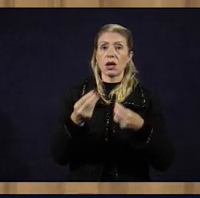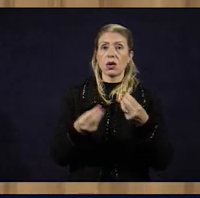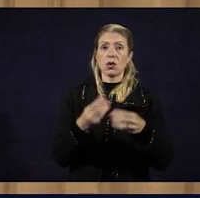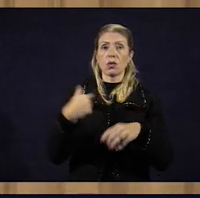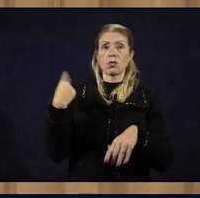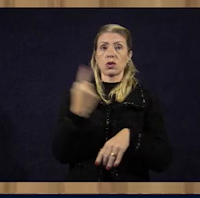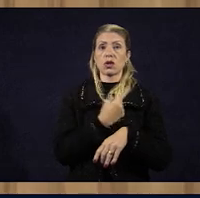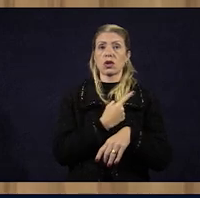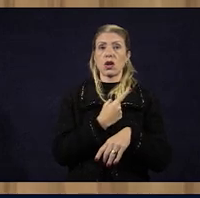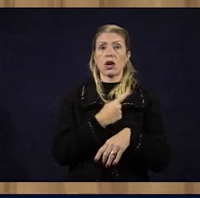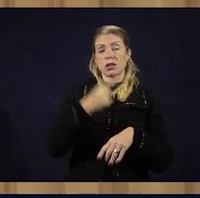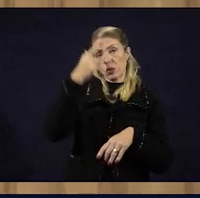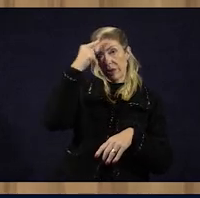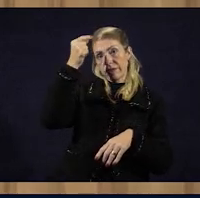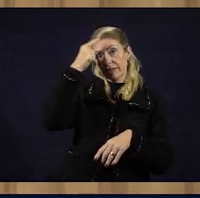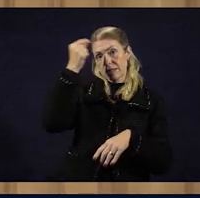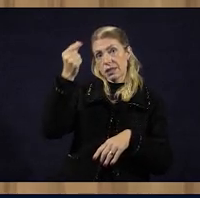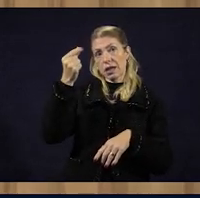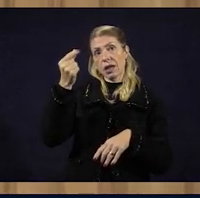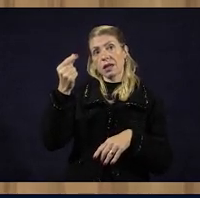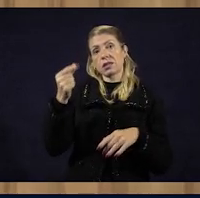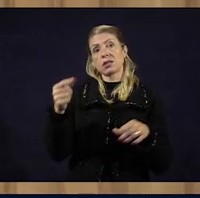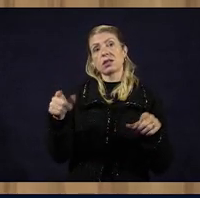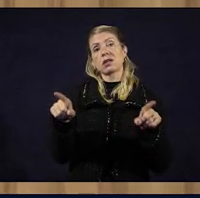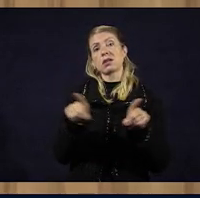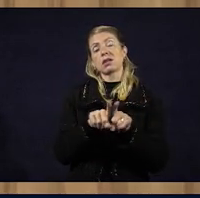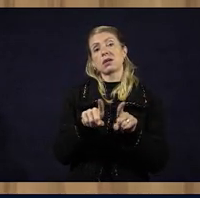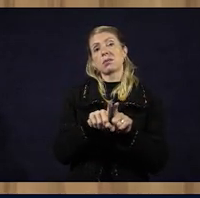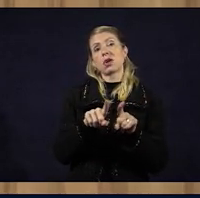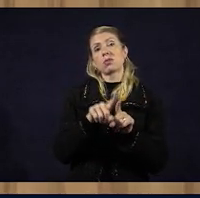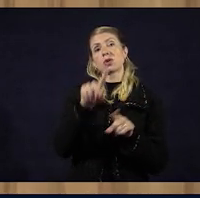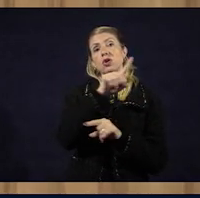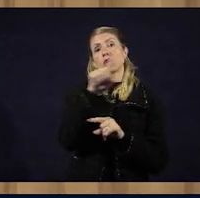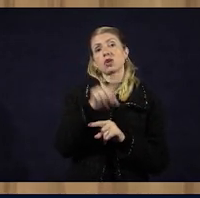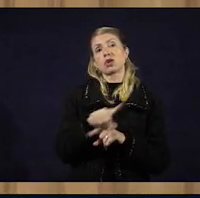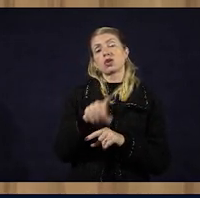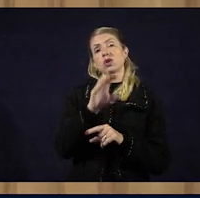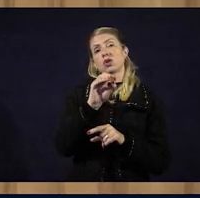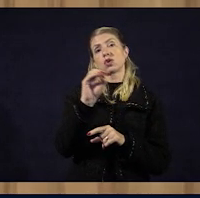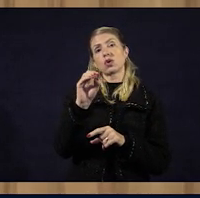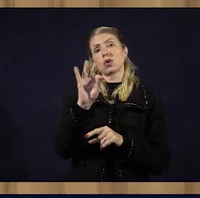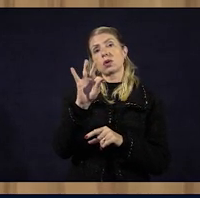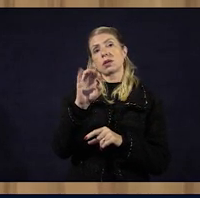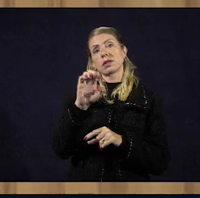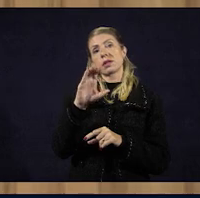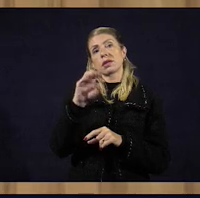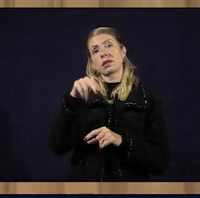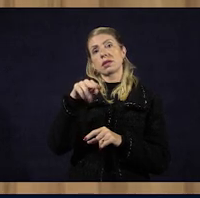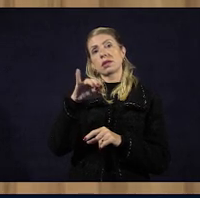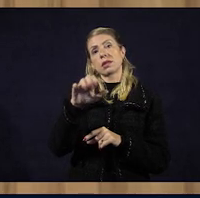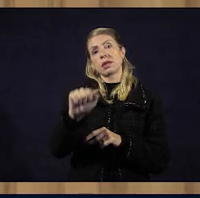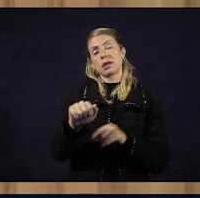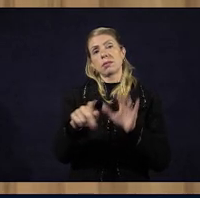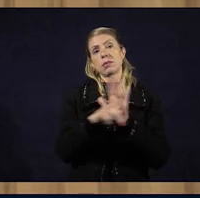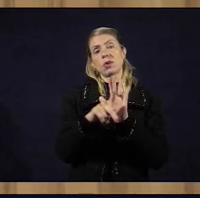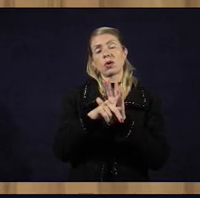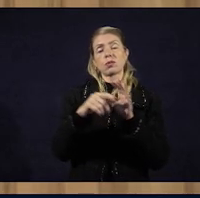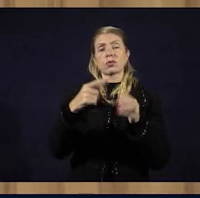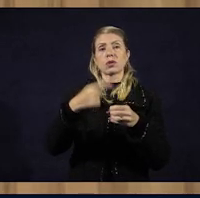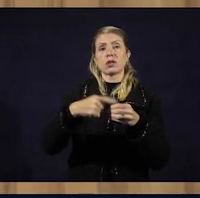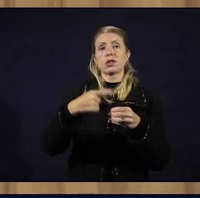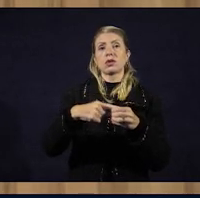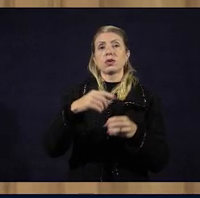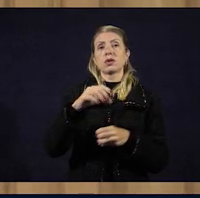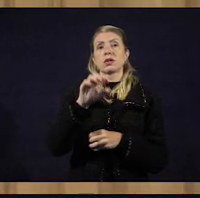universidade aqui de zootecnia de Sertãozinho junto com a